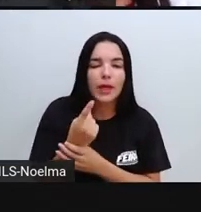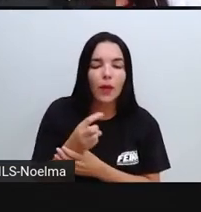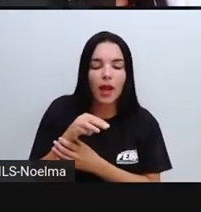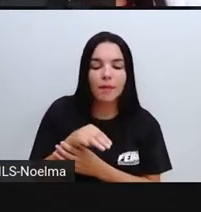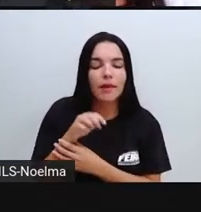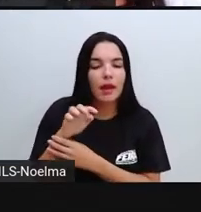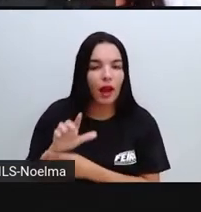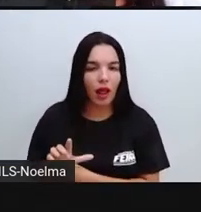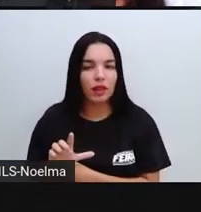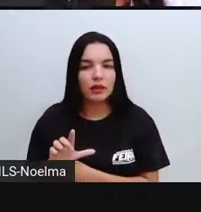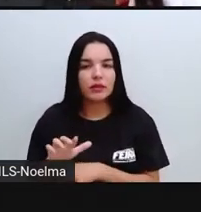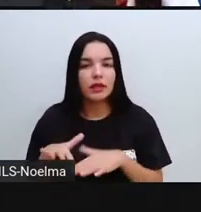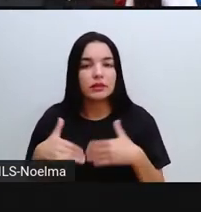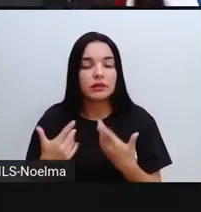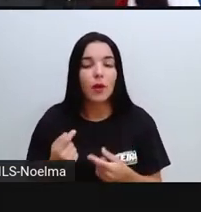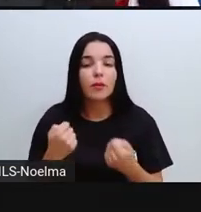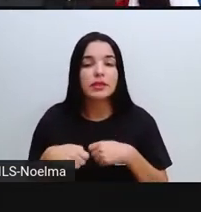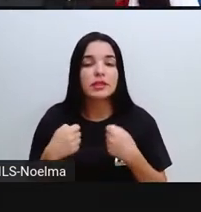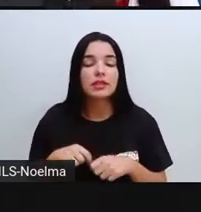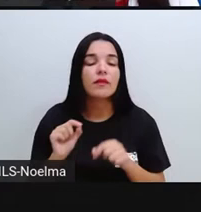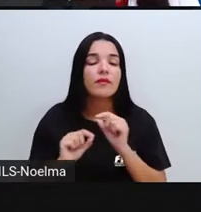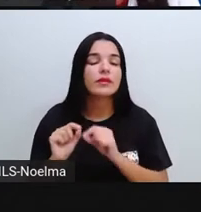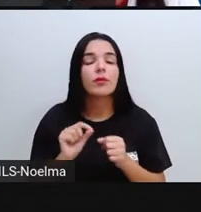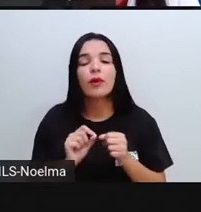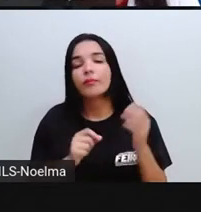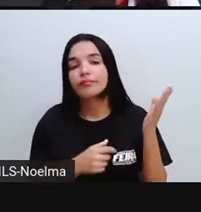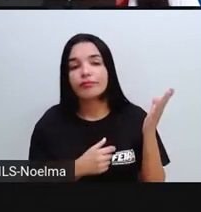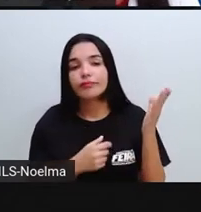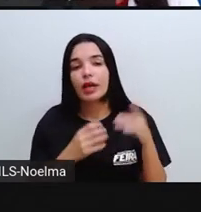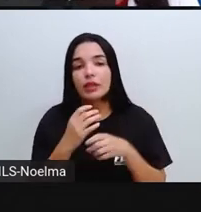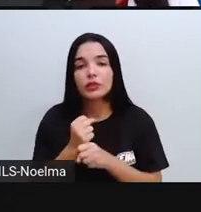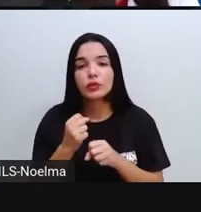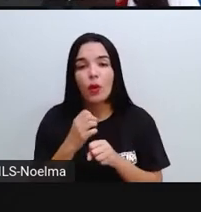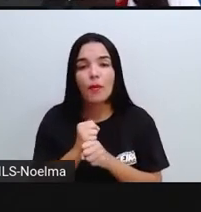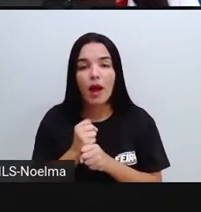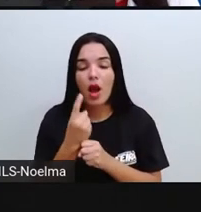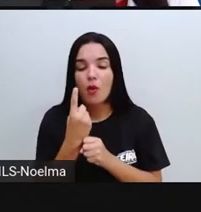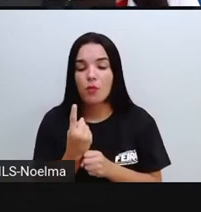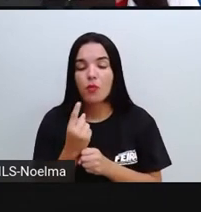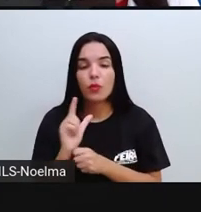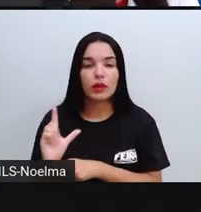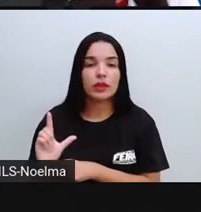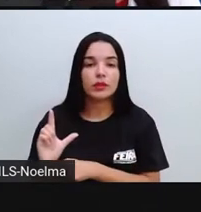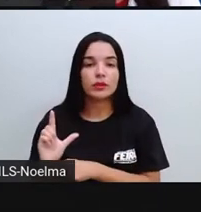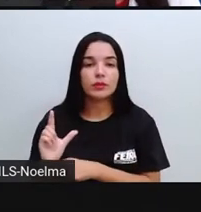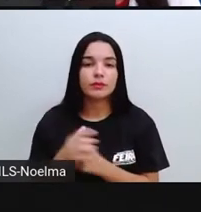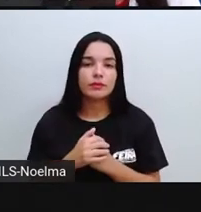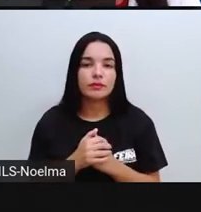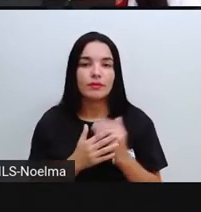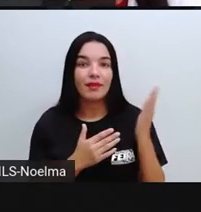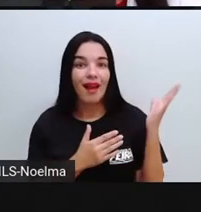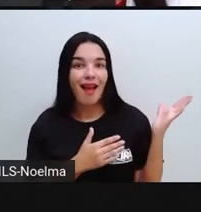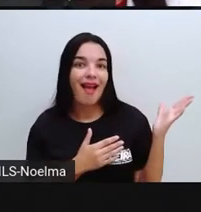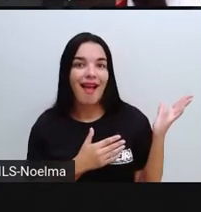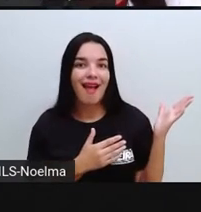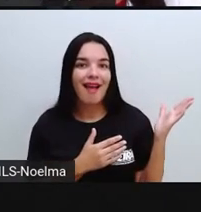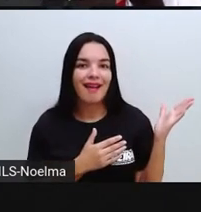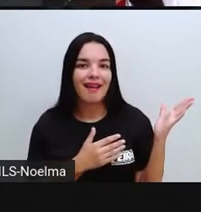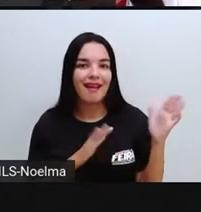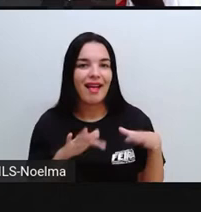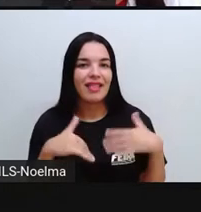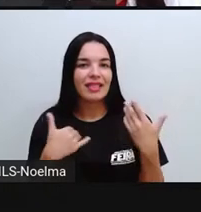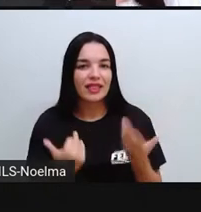né? 1.000 mililitros. Ele poderia fazer o quê para poder comprar esse suco aí? Olha o que que José